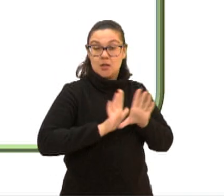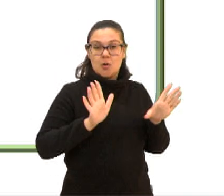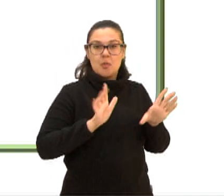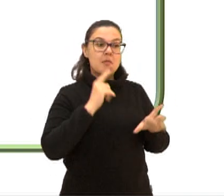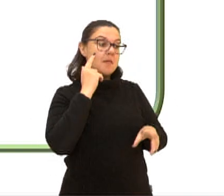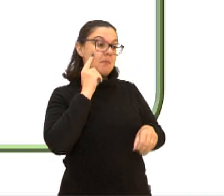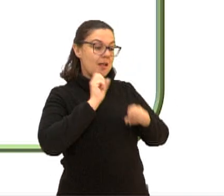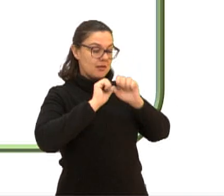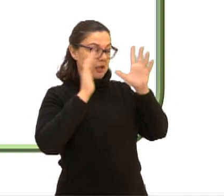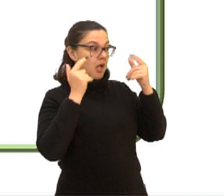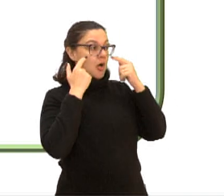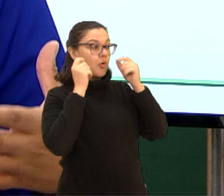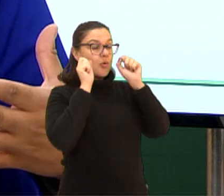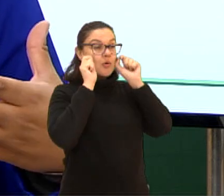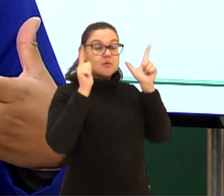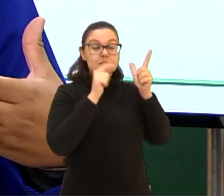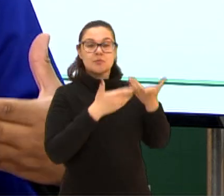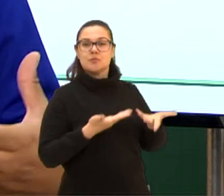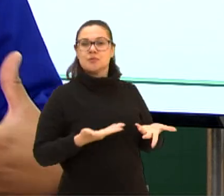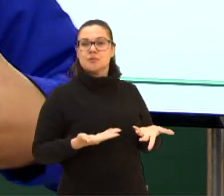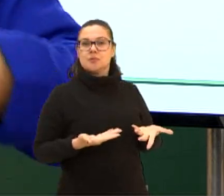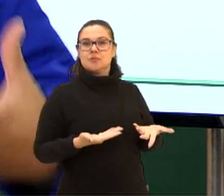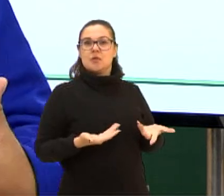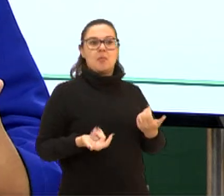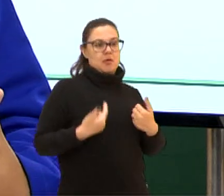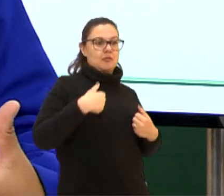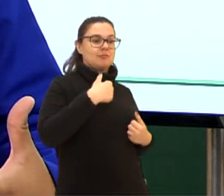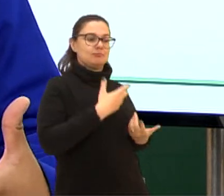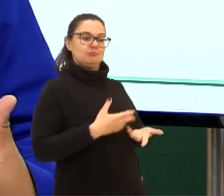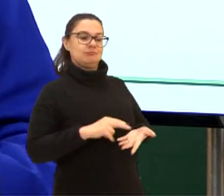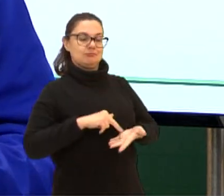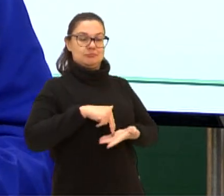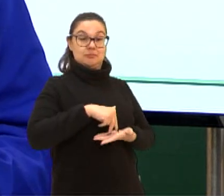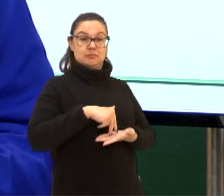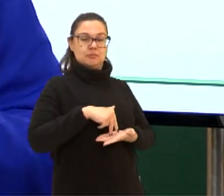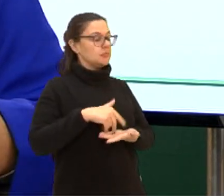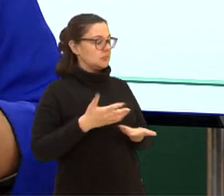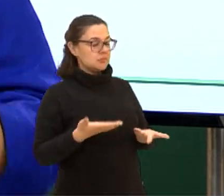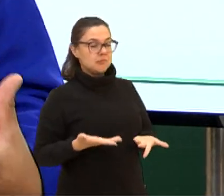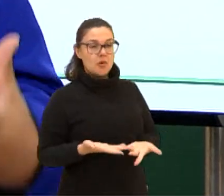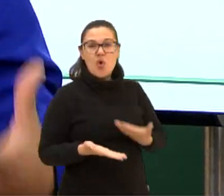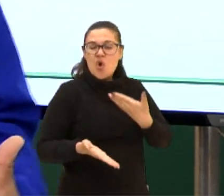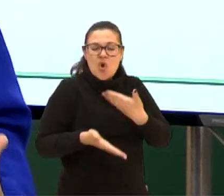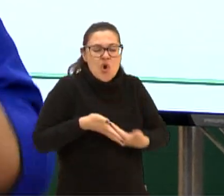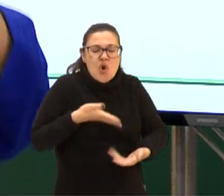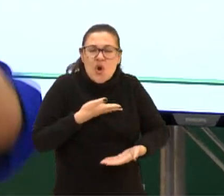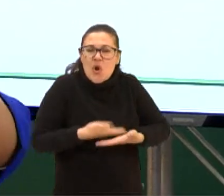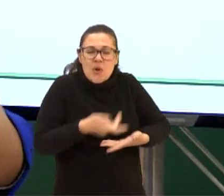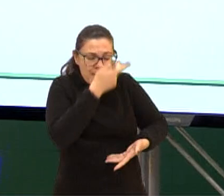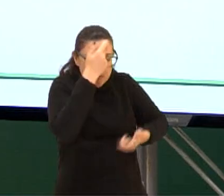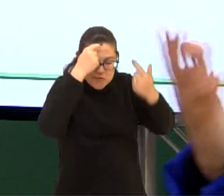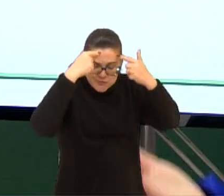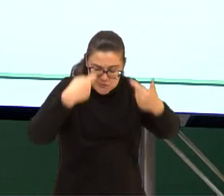pele clara, olhos azuis, para ter uma pinta de galã. Você pode ser qualquer pessoa, fisicamente falando,